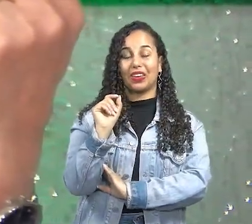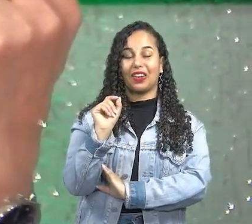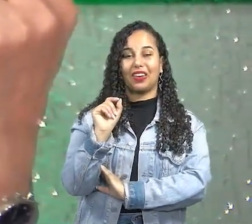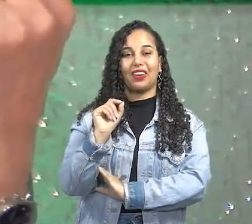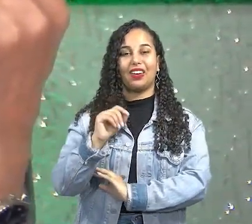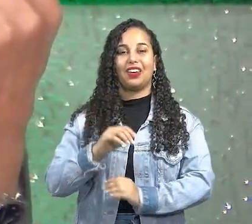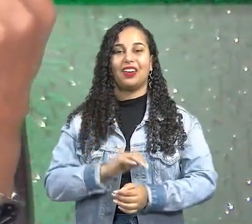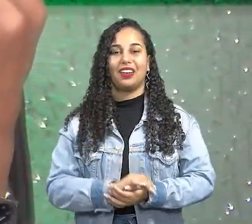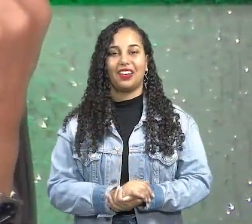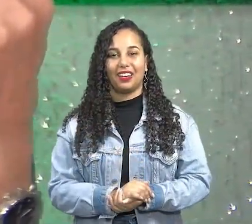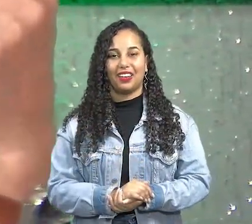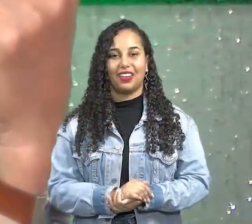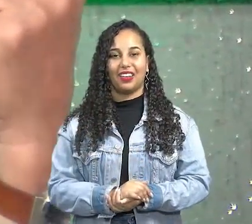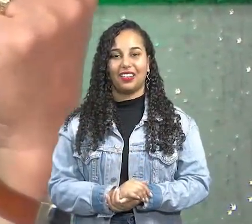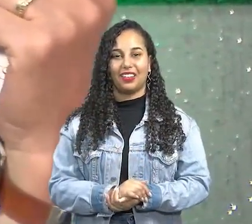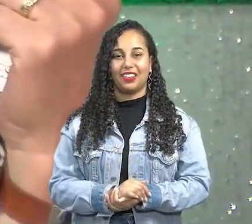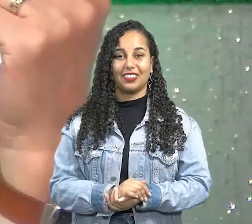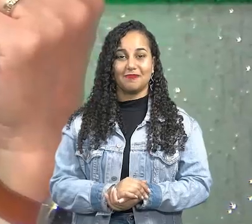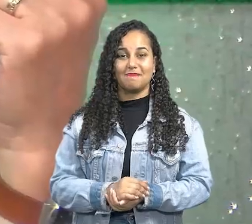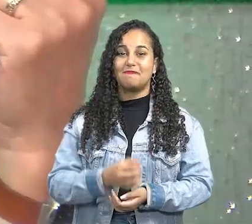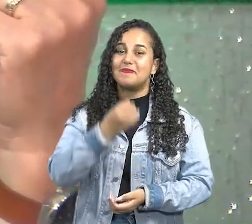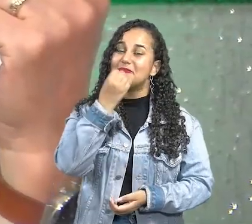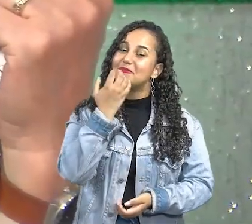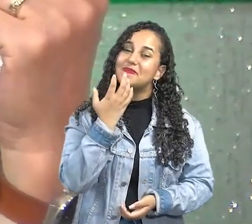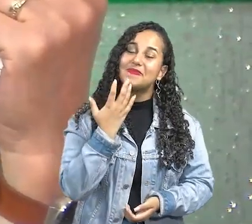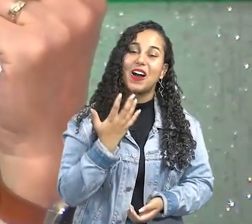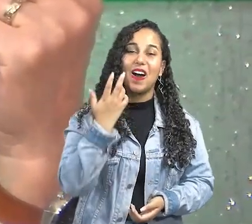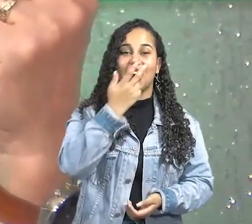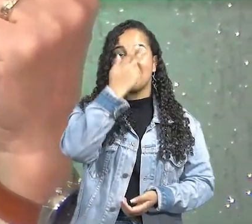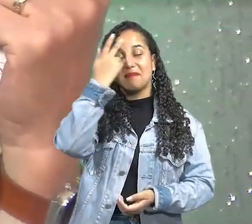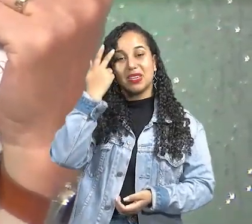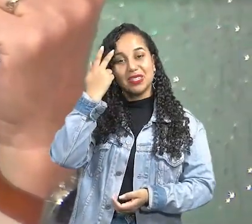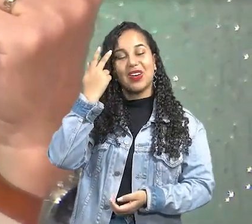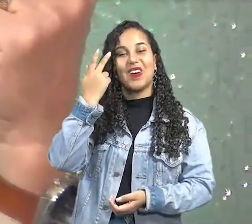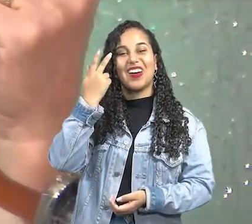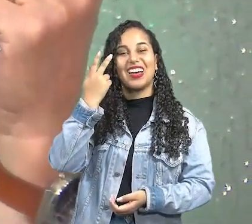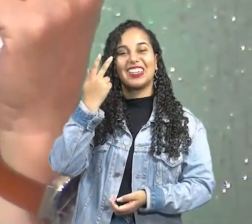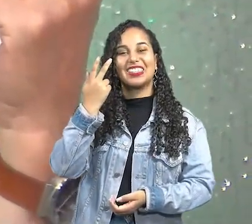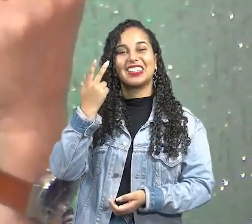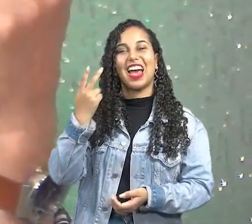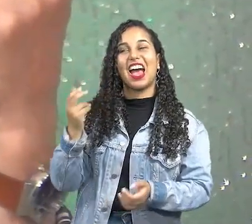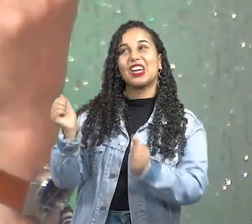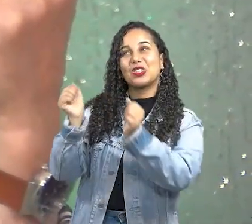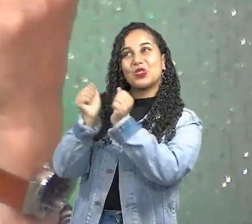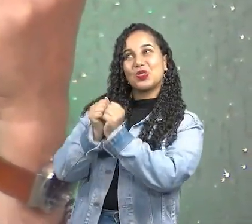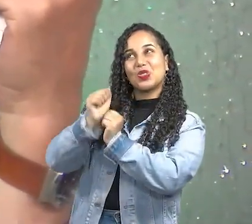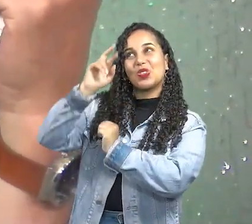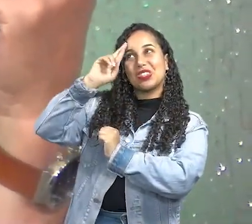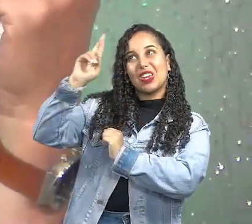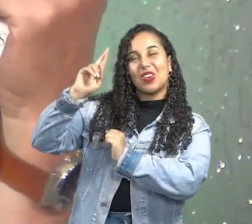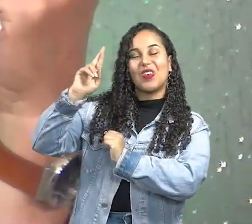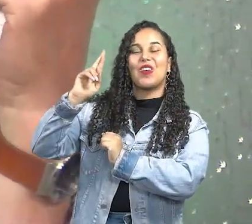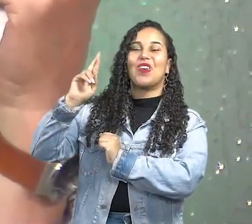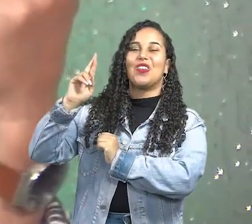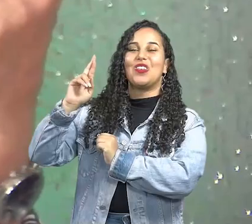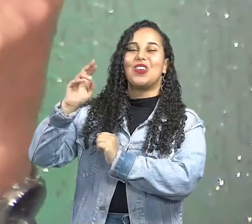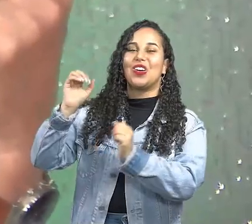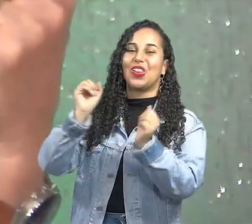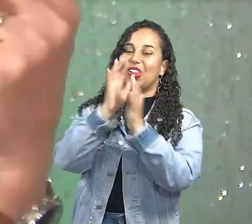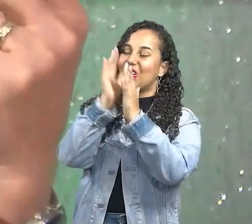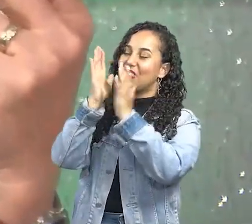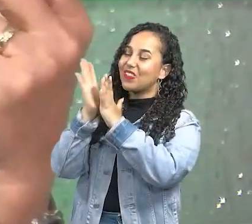do Salmo 84, fácil de gravar: bem-aventurados os que habitam em tua